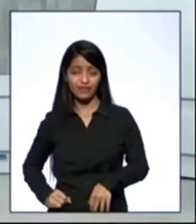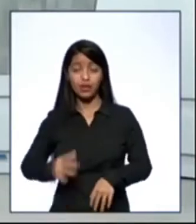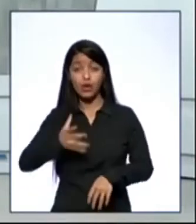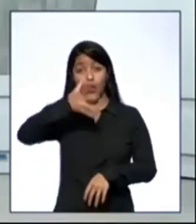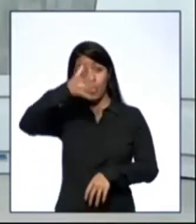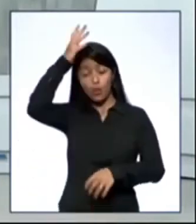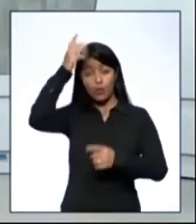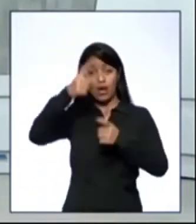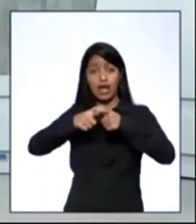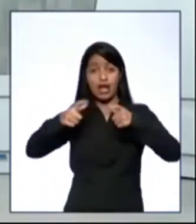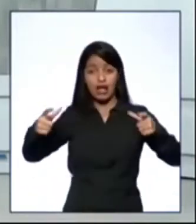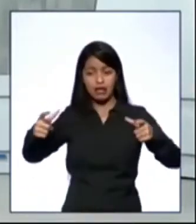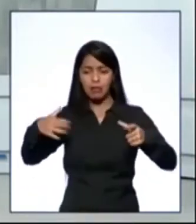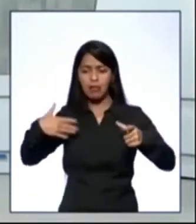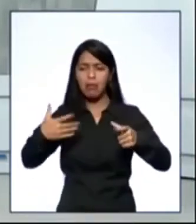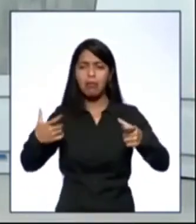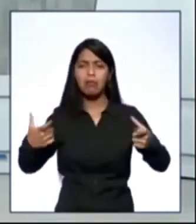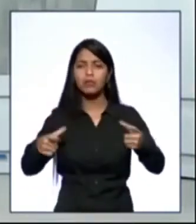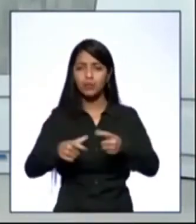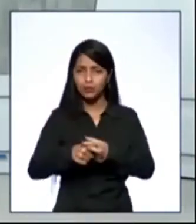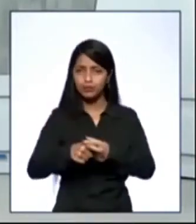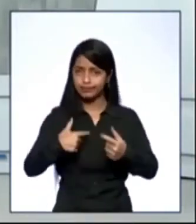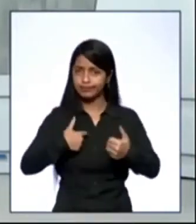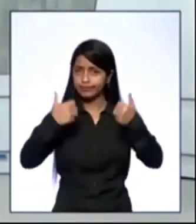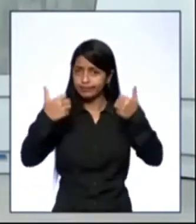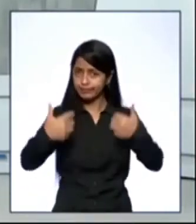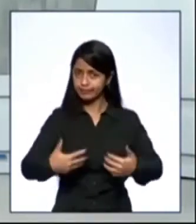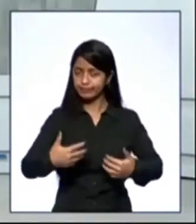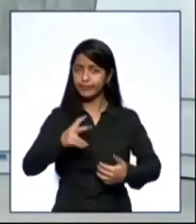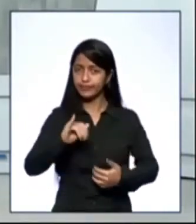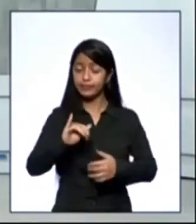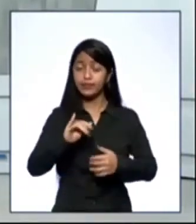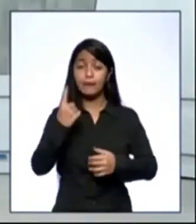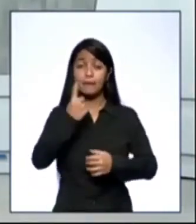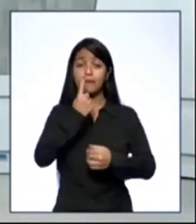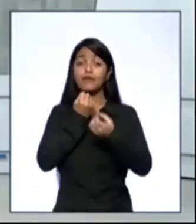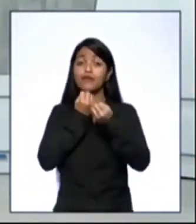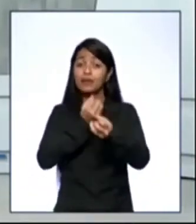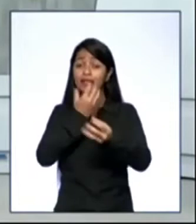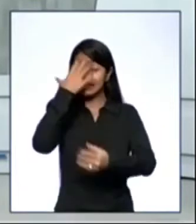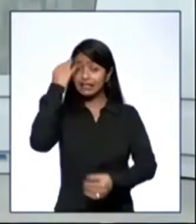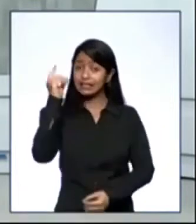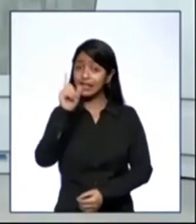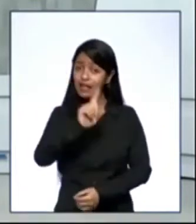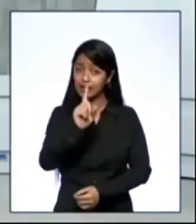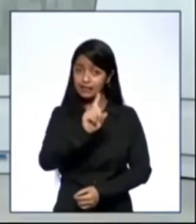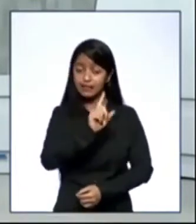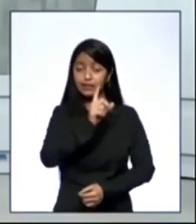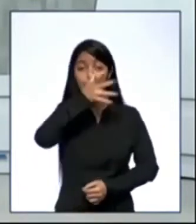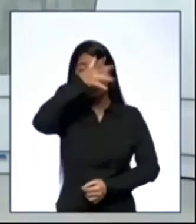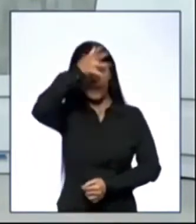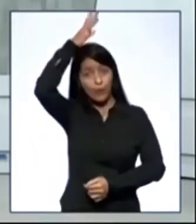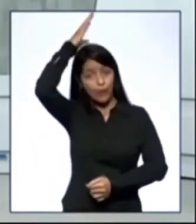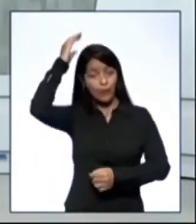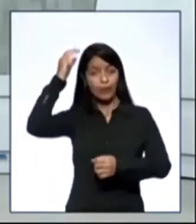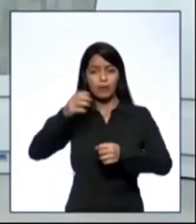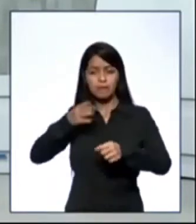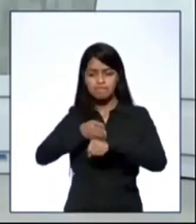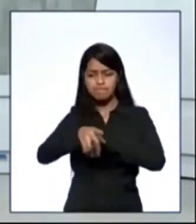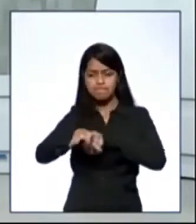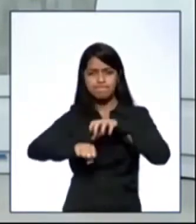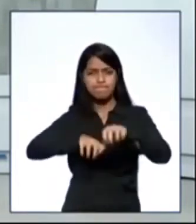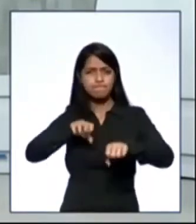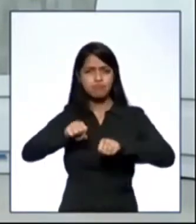e a hora que ele diminui, entendeu? Primeira informação, e não se esqueça. A expansão romana, ou seja,